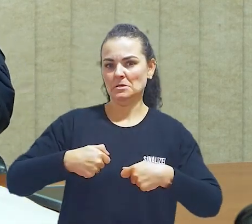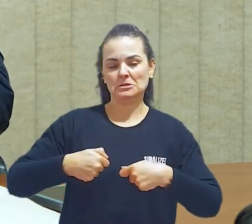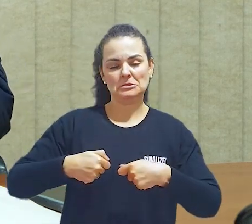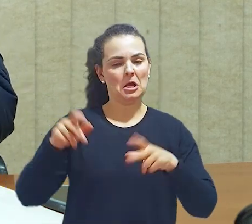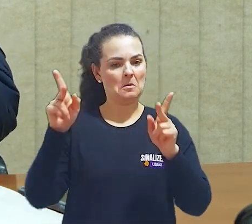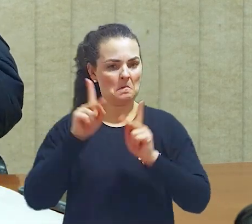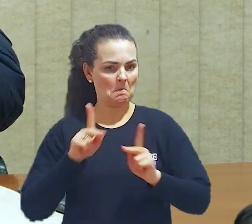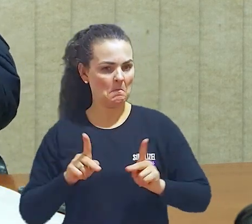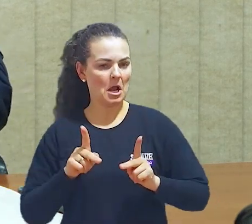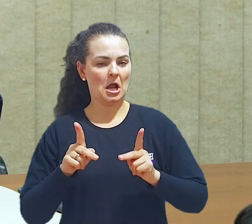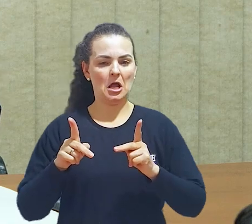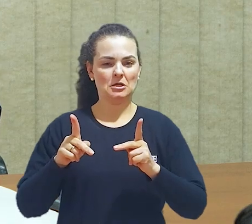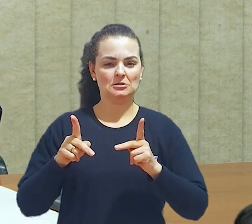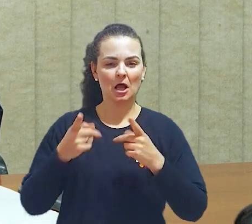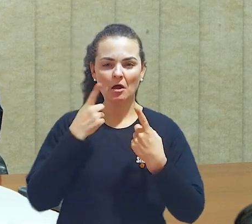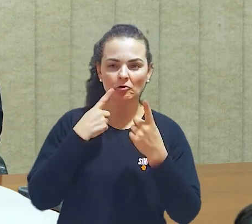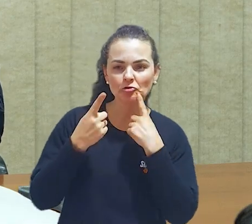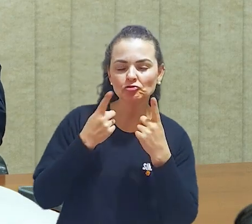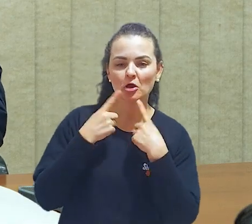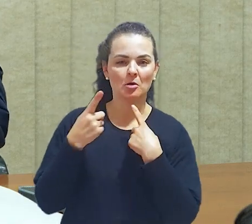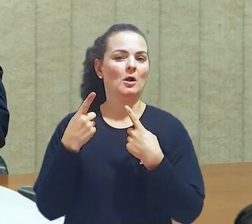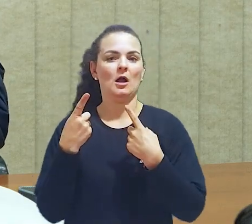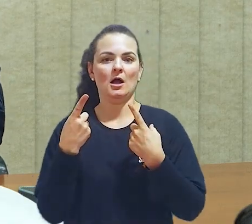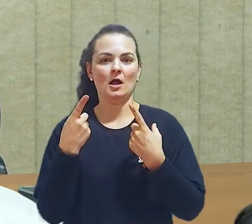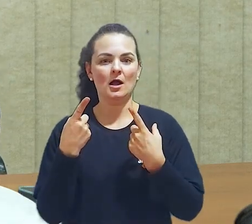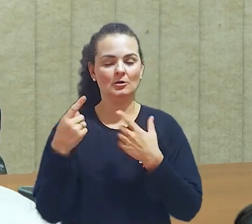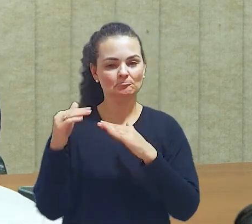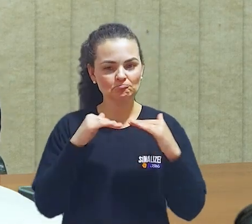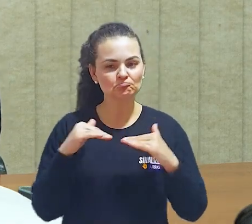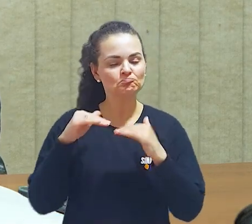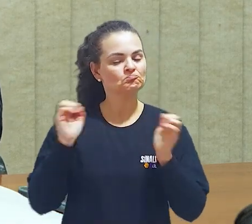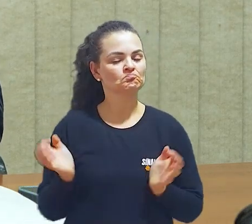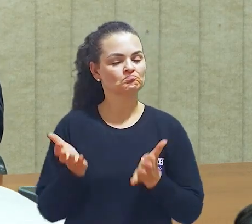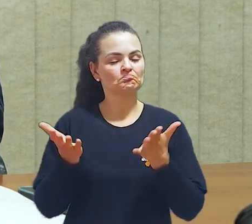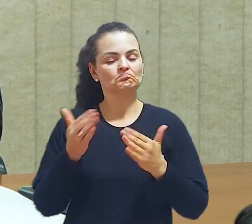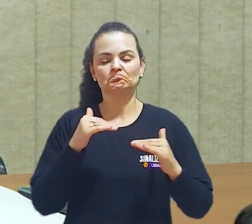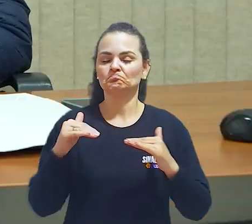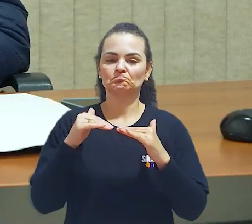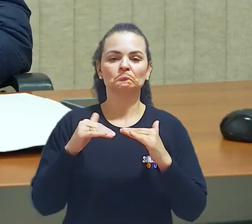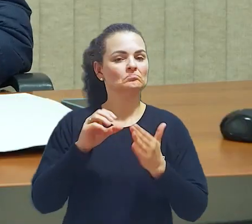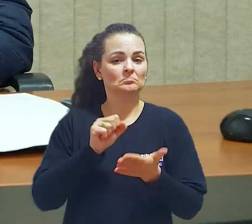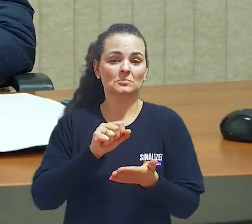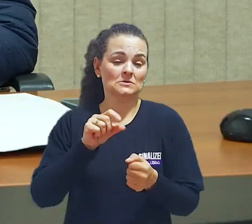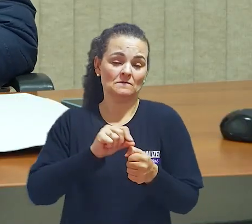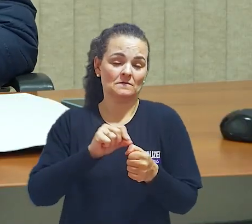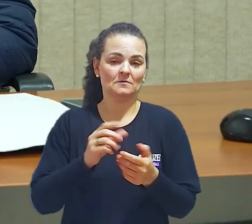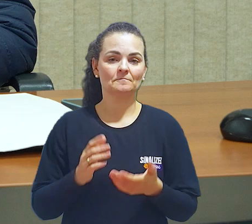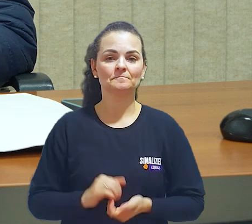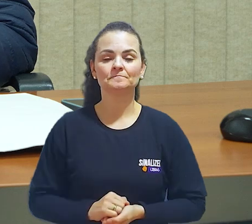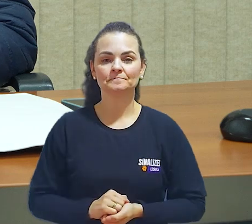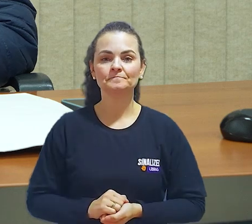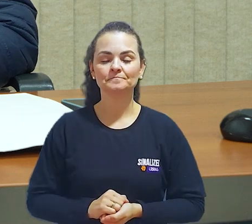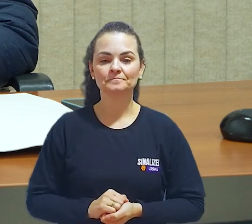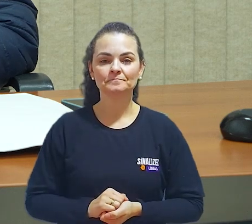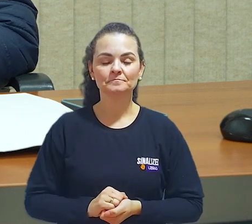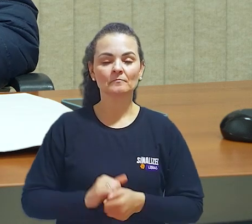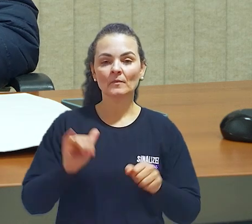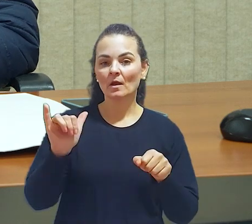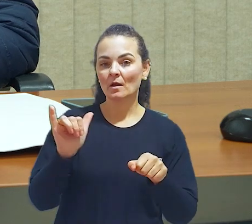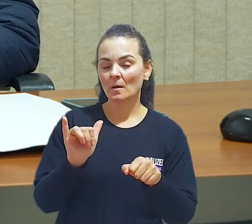apaziguar, dialogar e chegar em consenso, em harmonia, assim será. O planejamento prevê